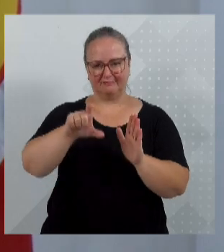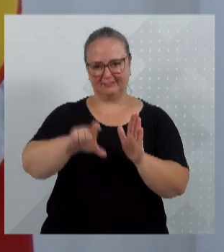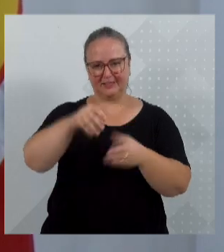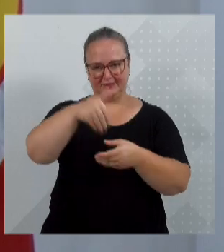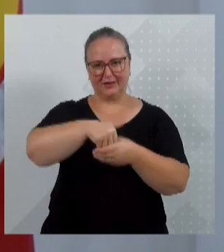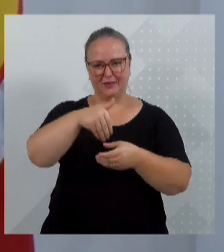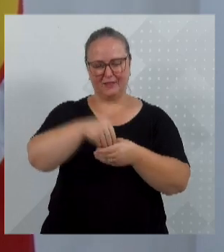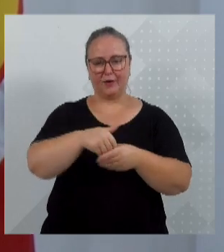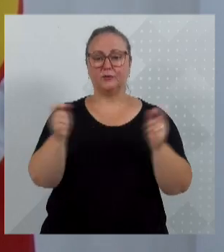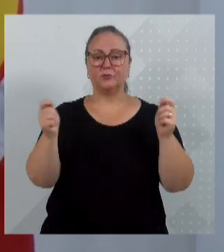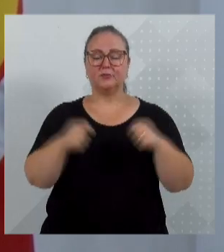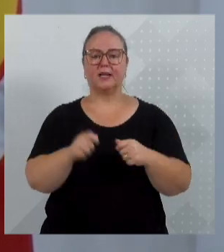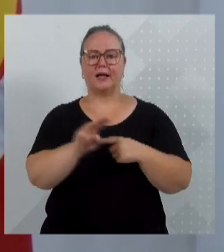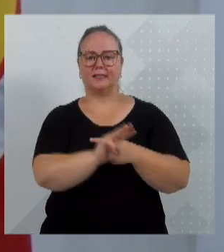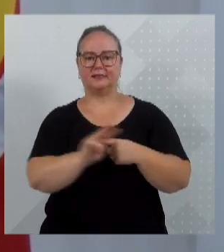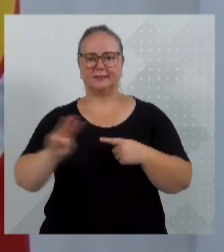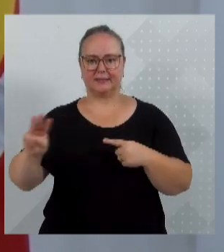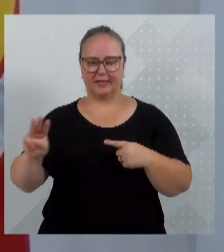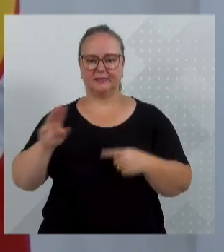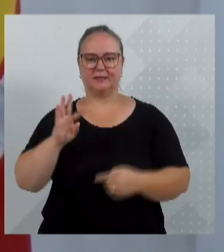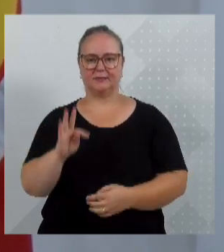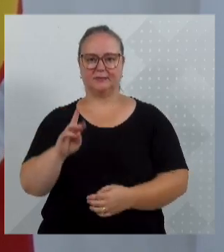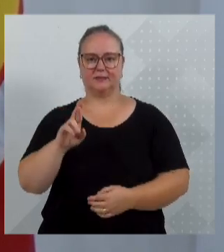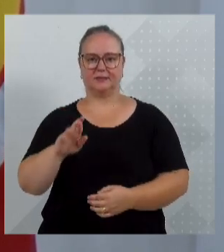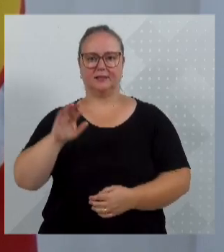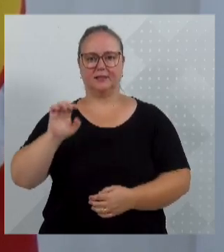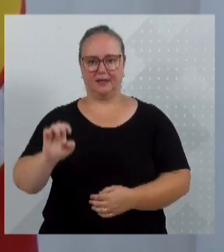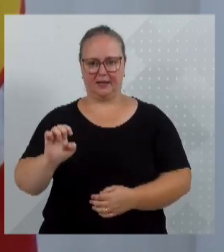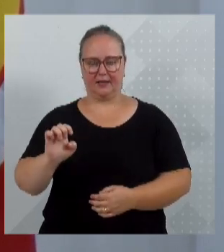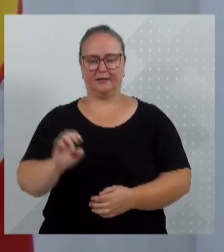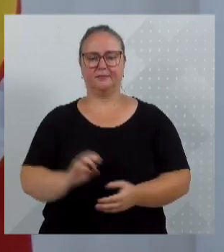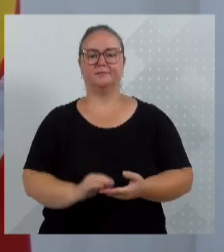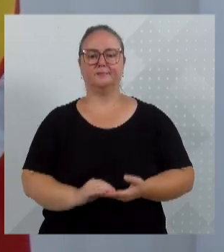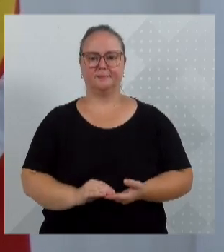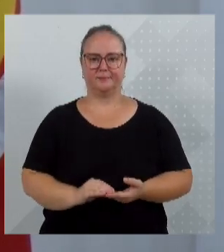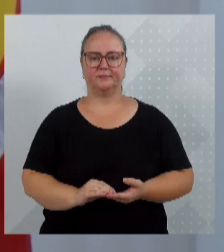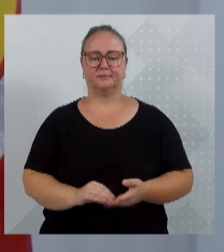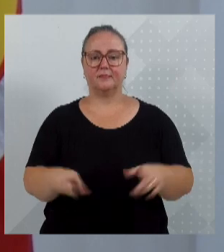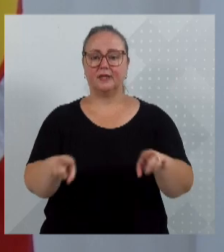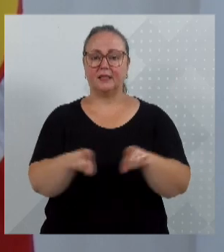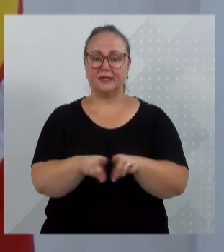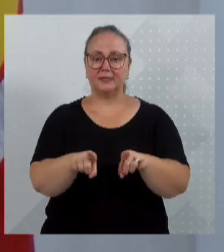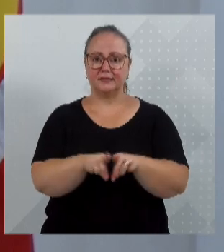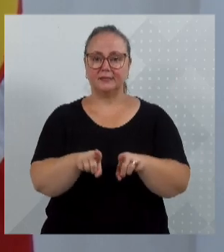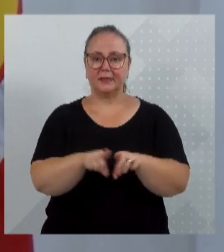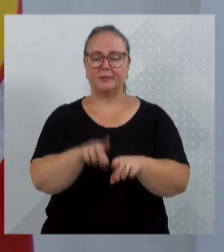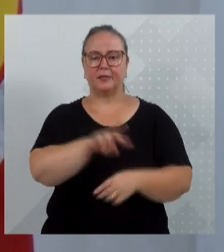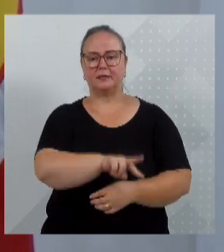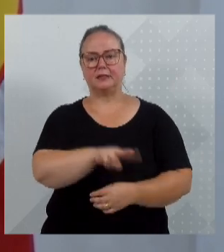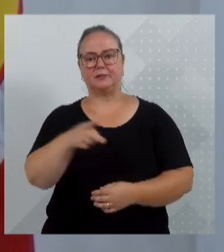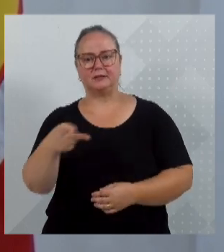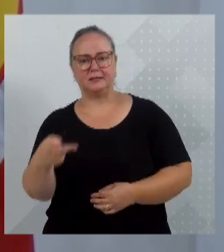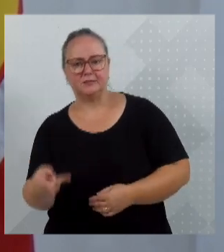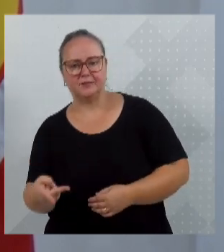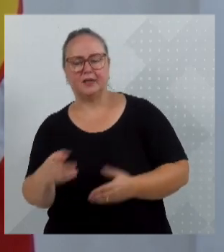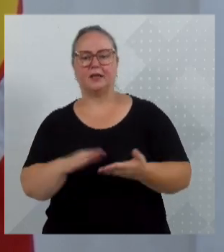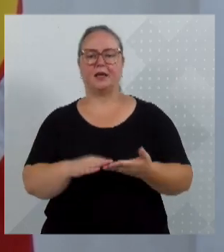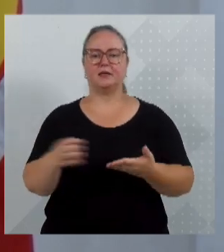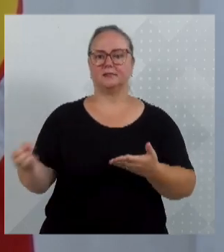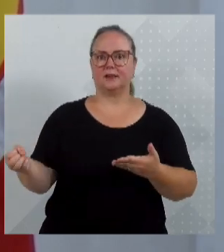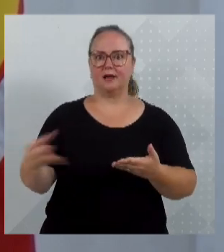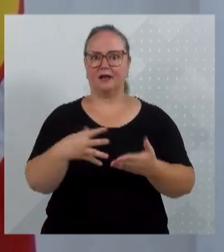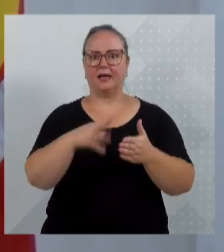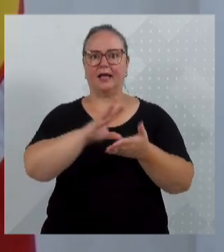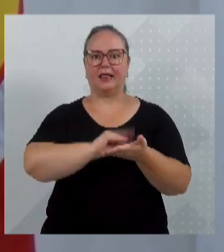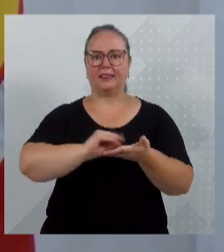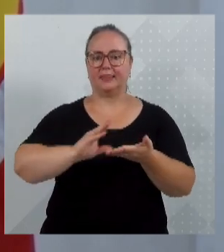ser feita no site do TRE, assim como também transferência, atualização de dados,